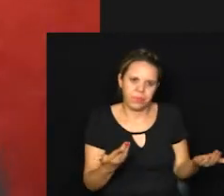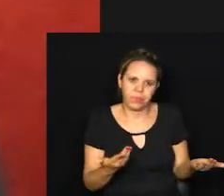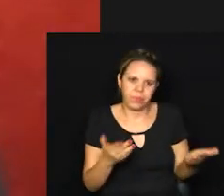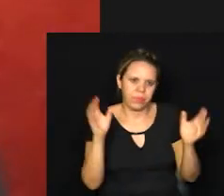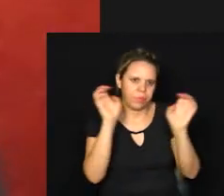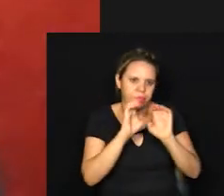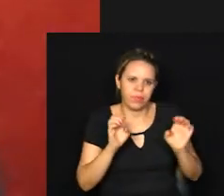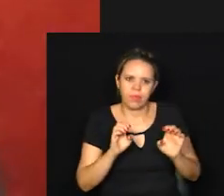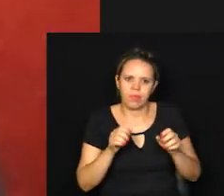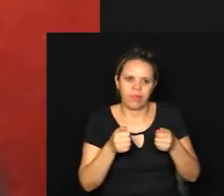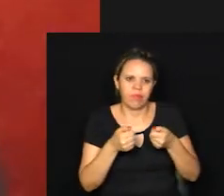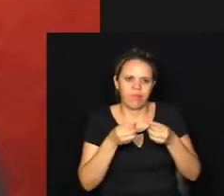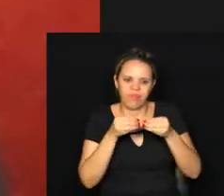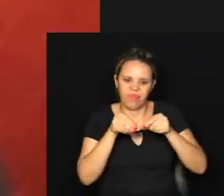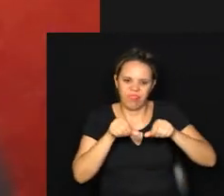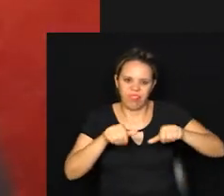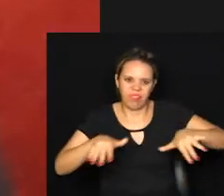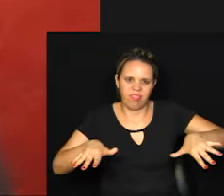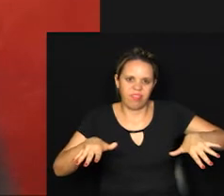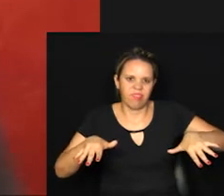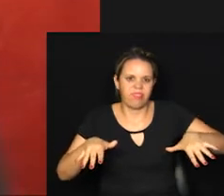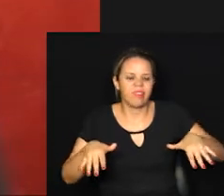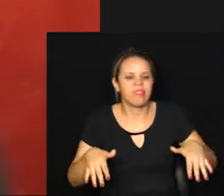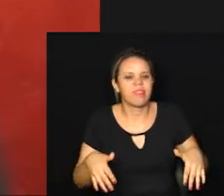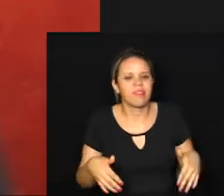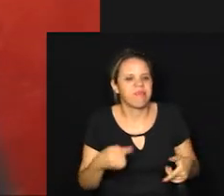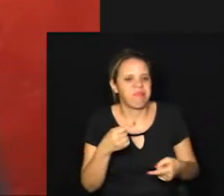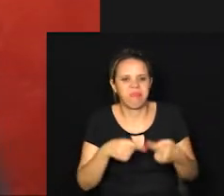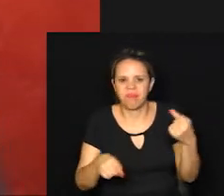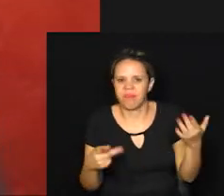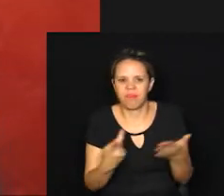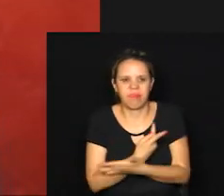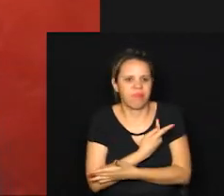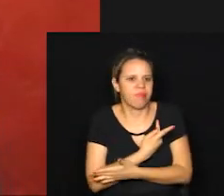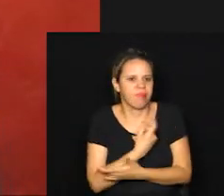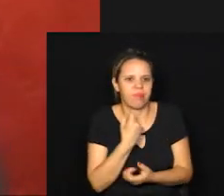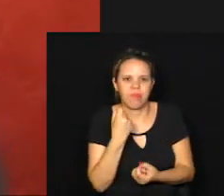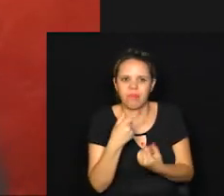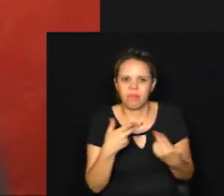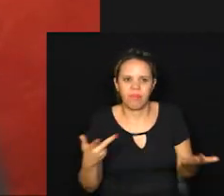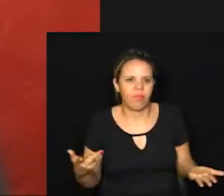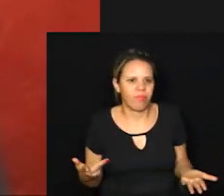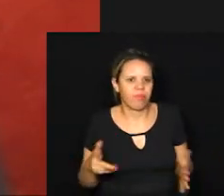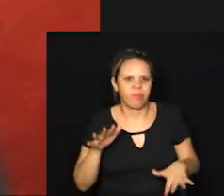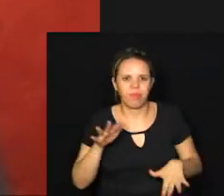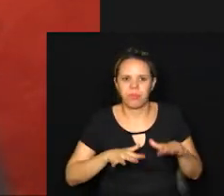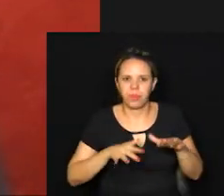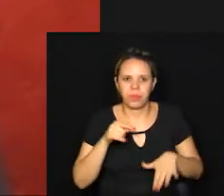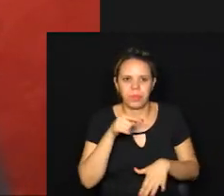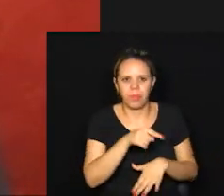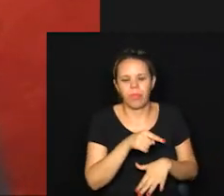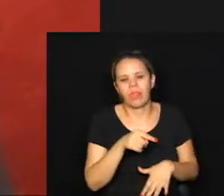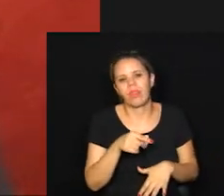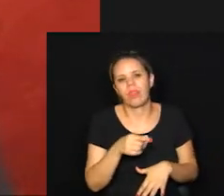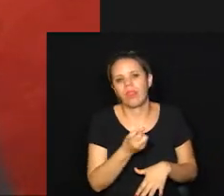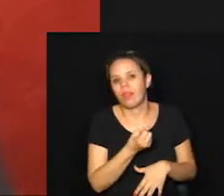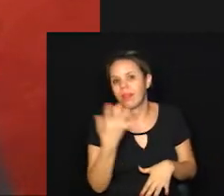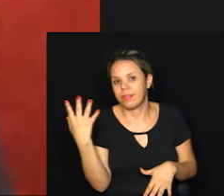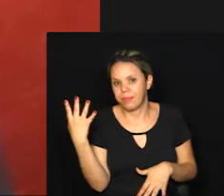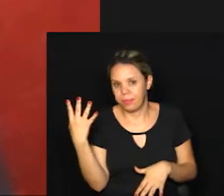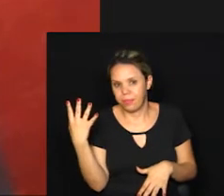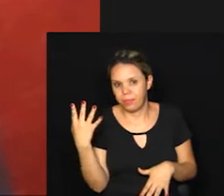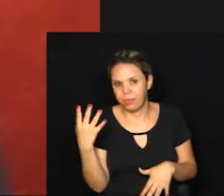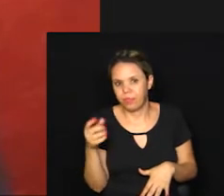estrutura dela vai se desfazendo. Não deu certo. Alguma coisa, talvez ali na medida, na quantidade